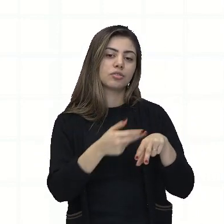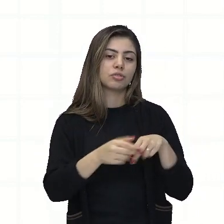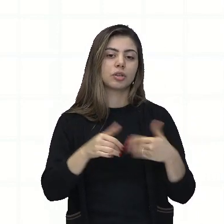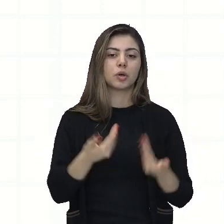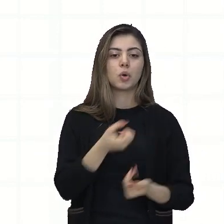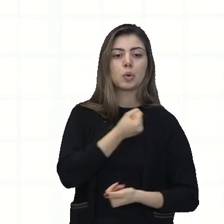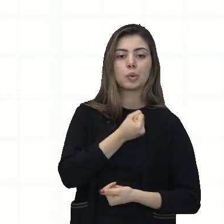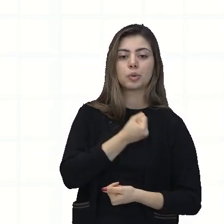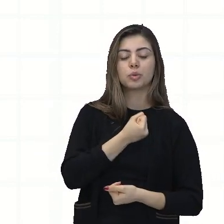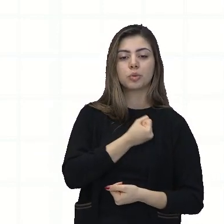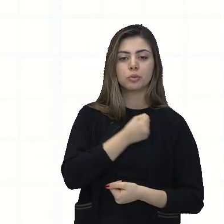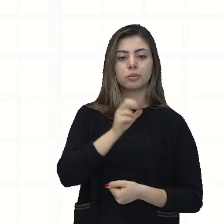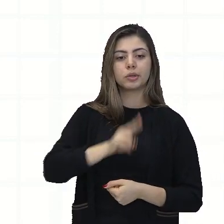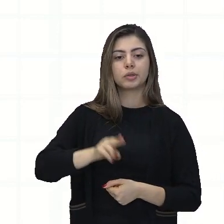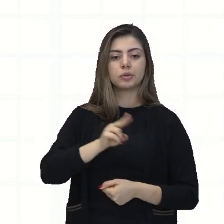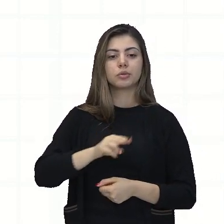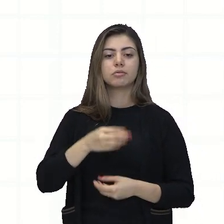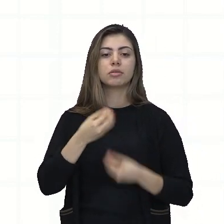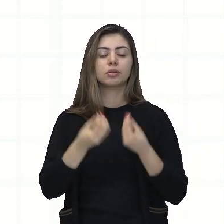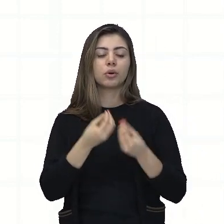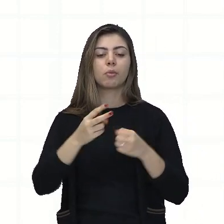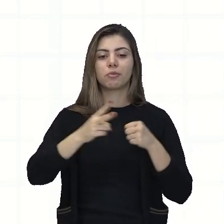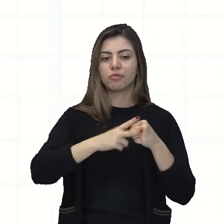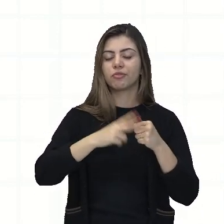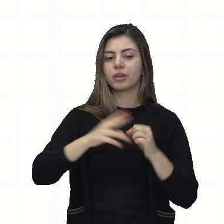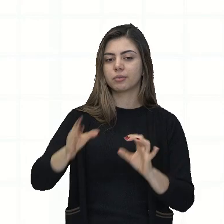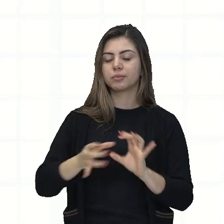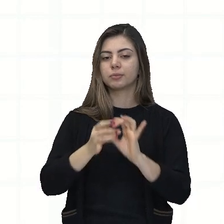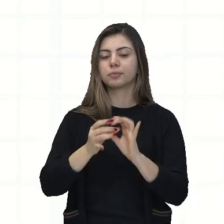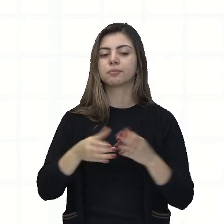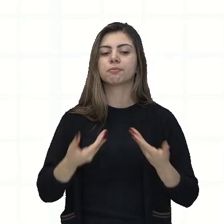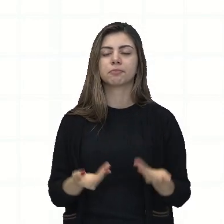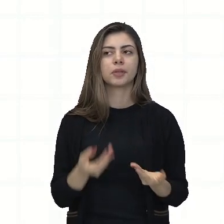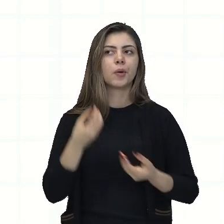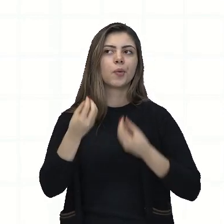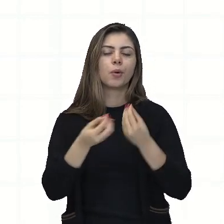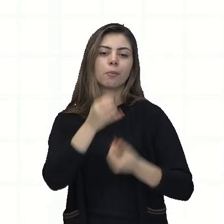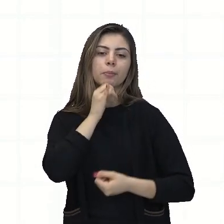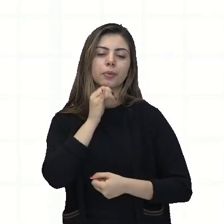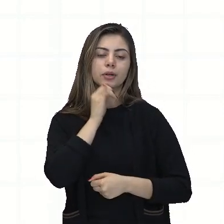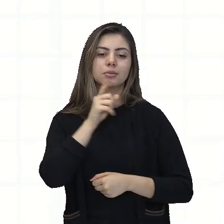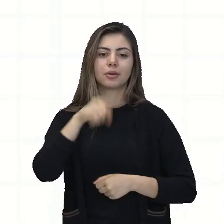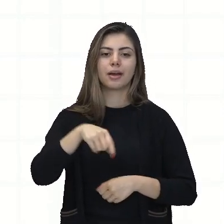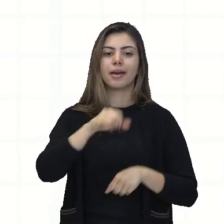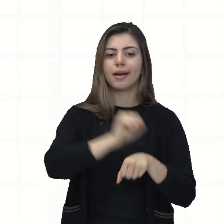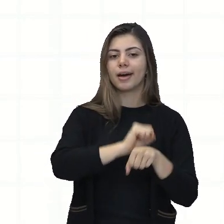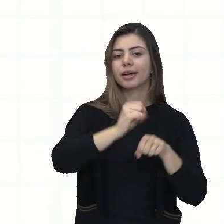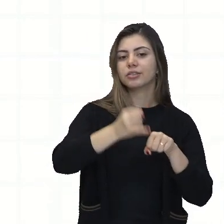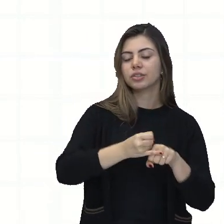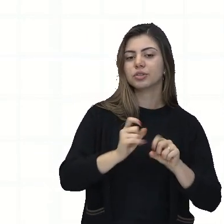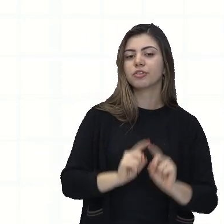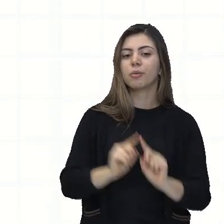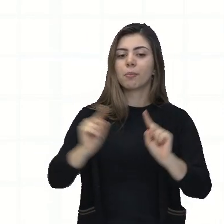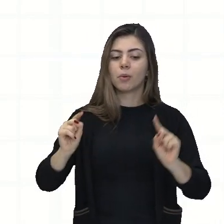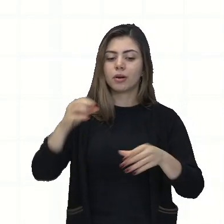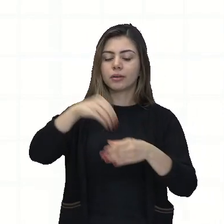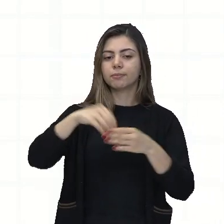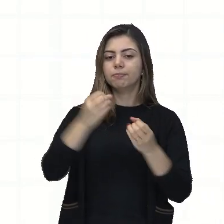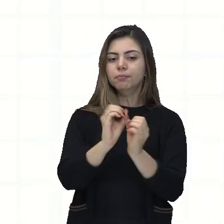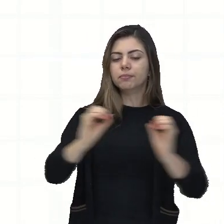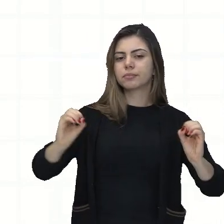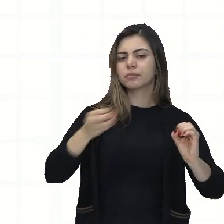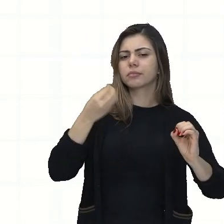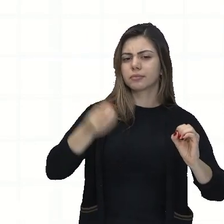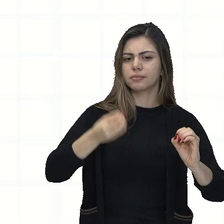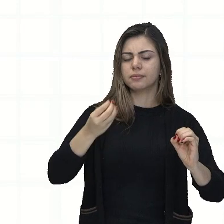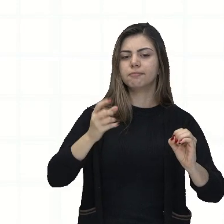introduzido por, olha como eu falei para vocês, verbos de ligação. Então ele vai funcionar como um adjetivo, só que dentro da oração a gente